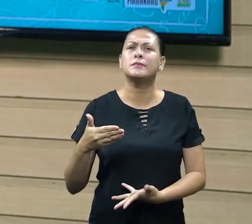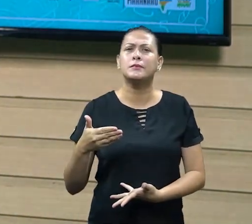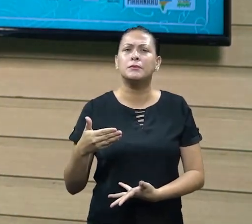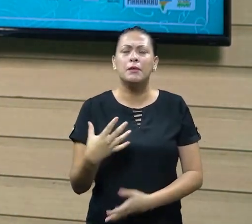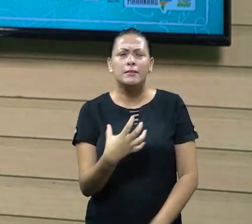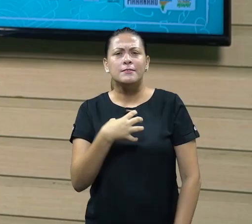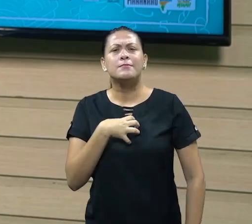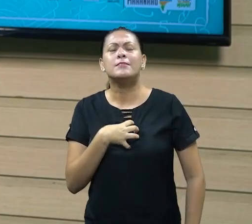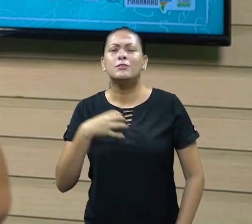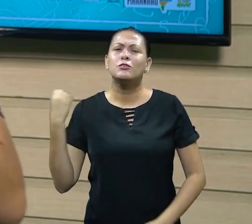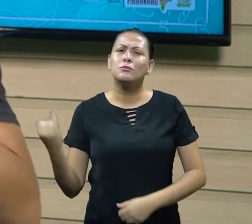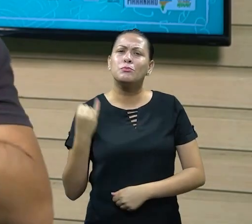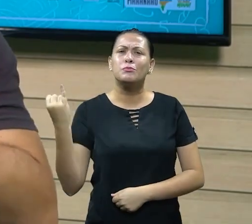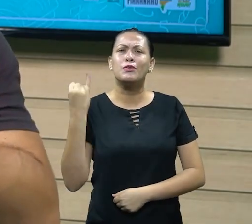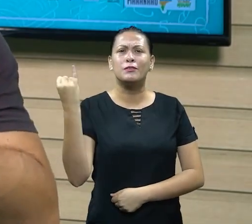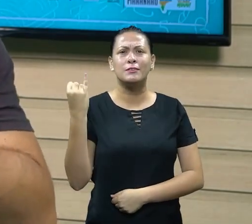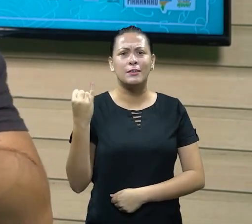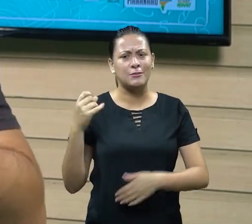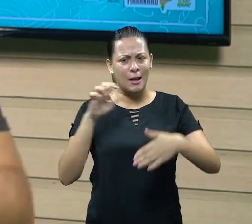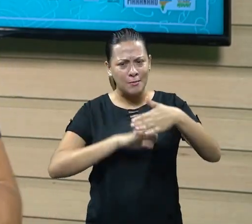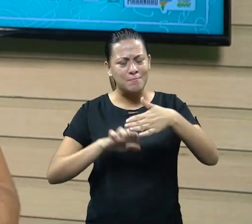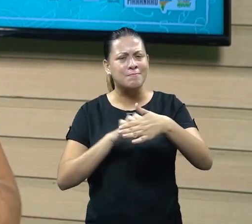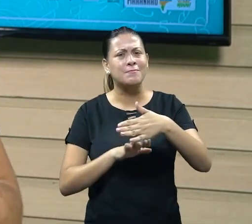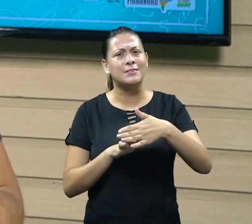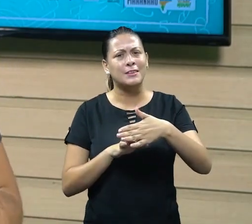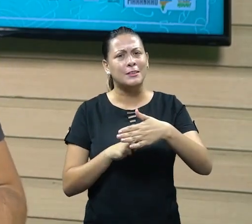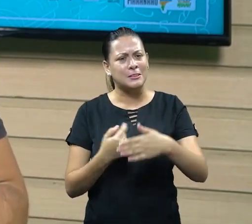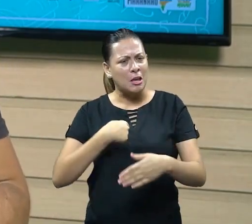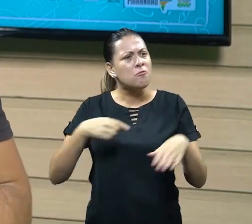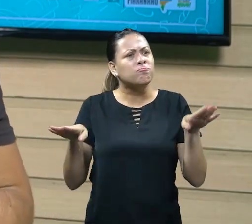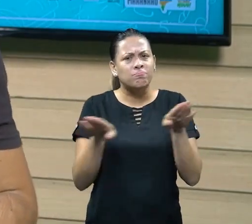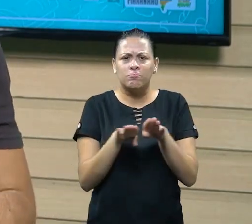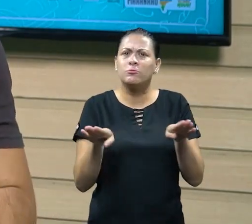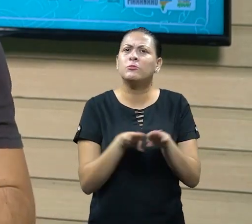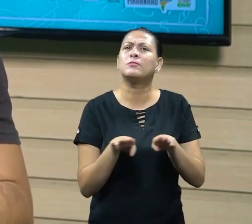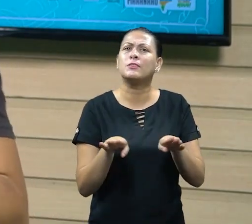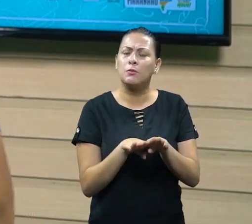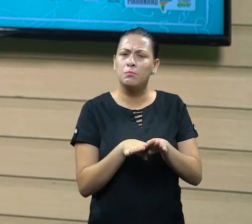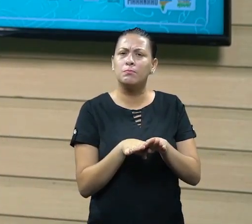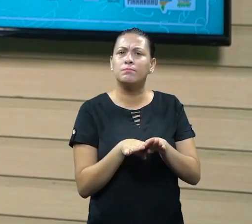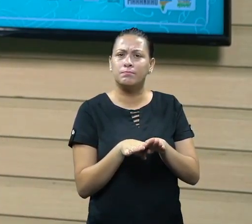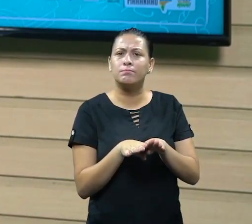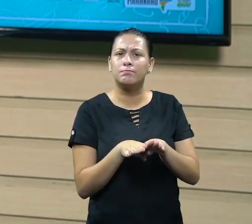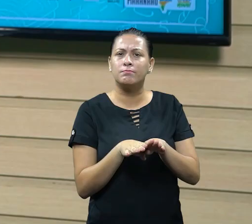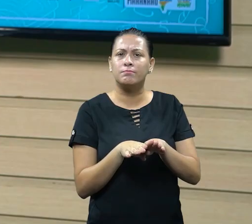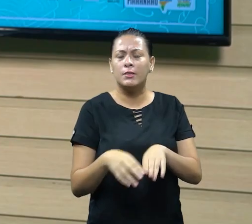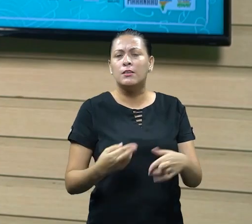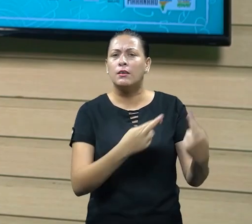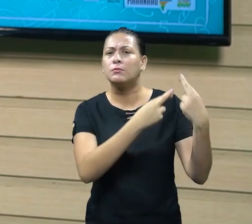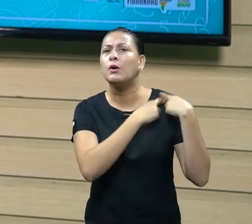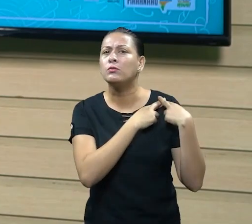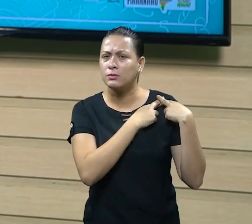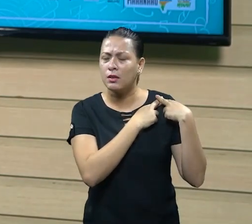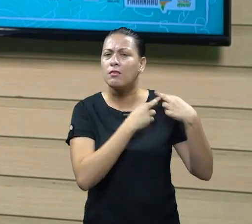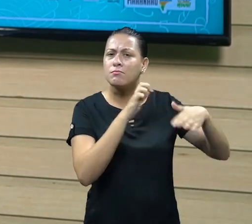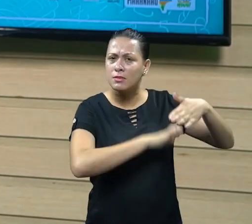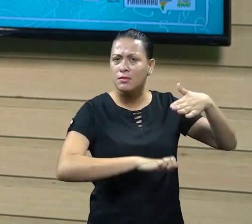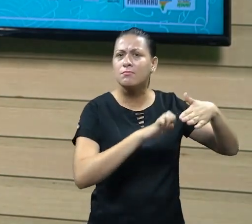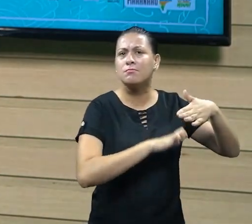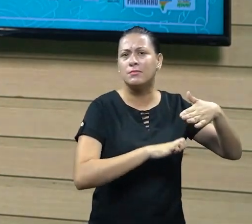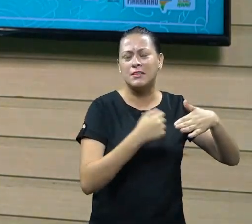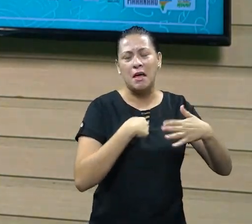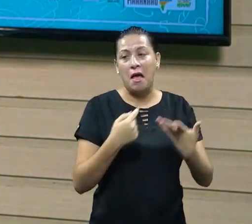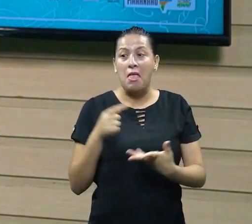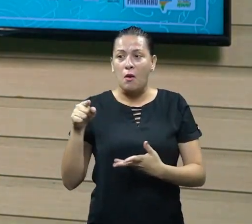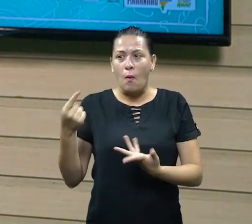ele se sinta importante. Ele diz, não, essa empresa também eu me sinto dono. Quando o dono de verdade sair, eu vou ser responsável por ela, eu não vou vibrar com a